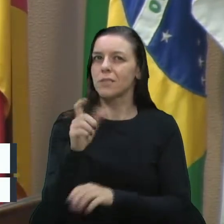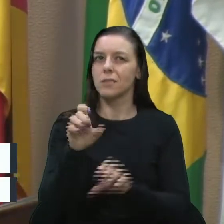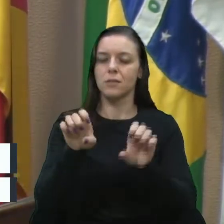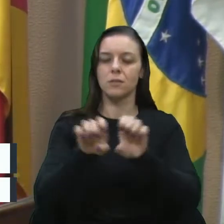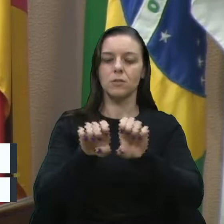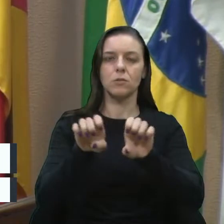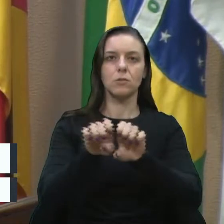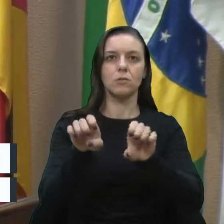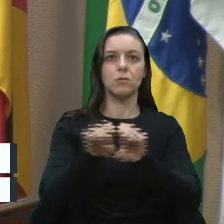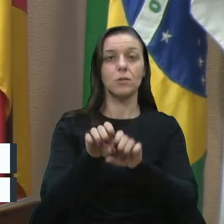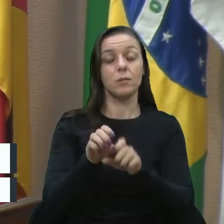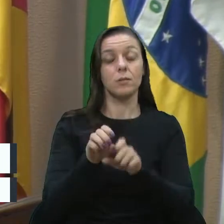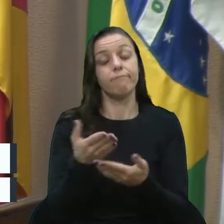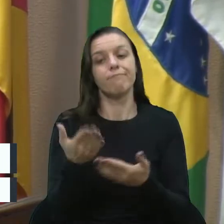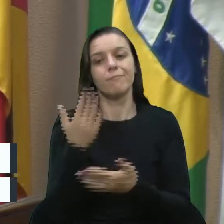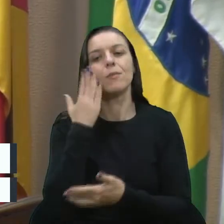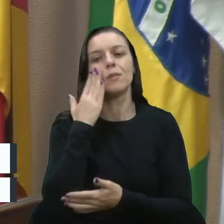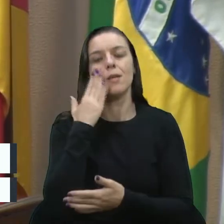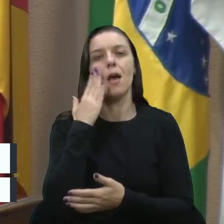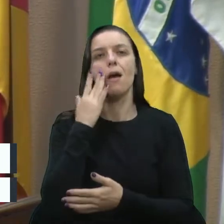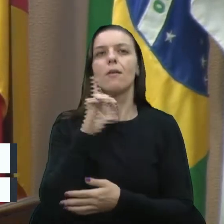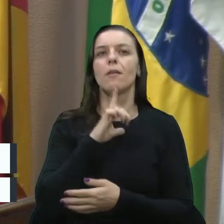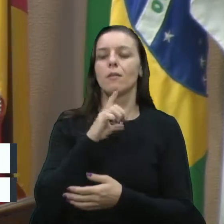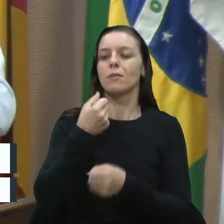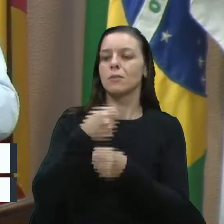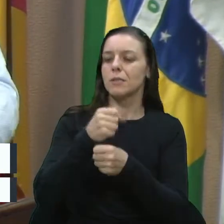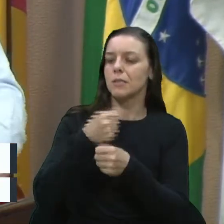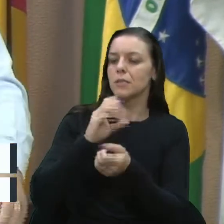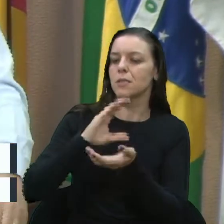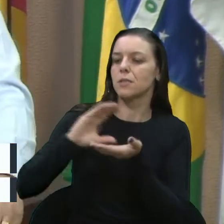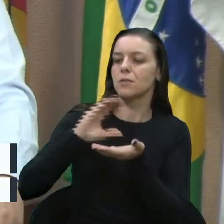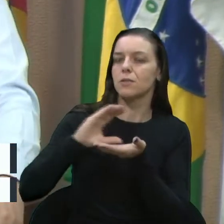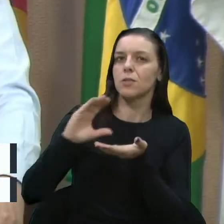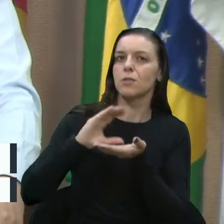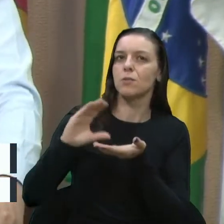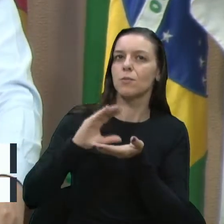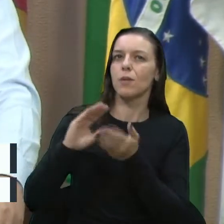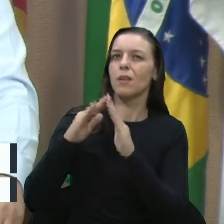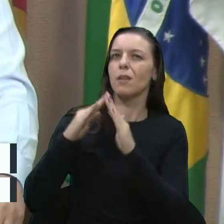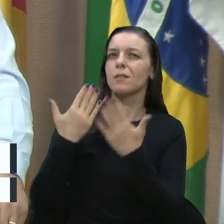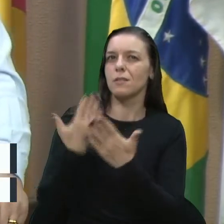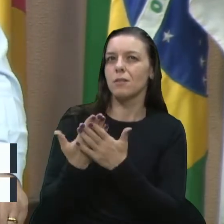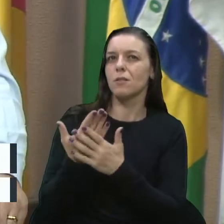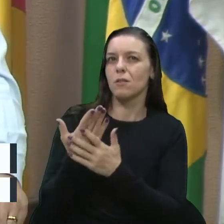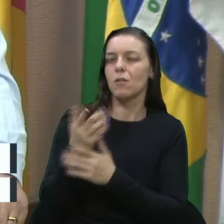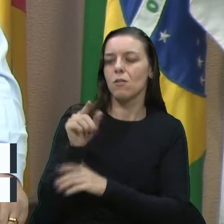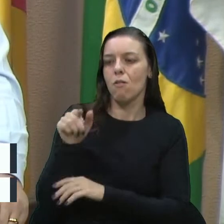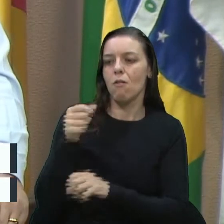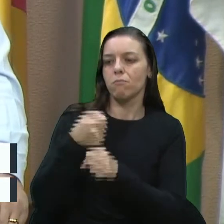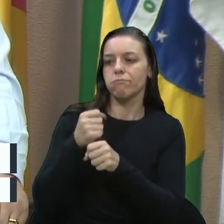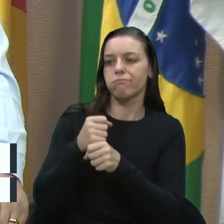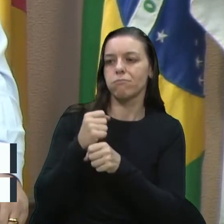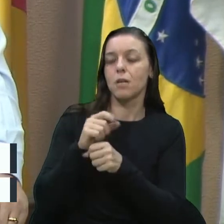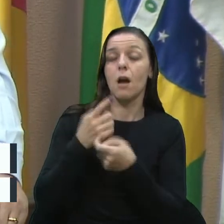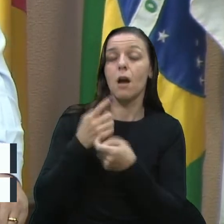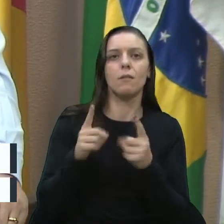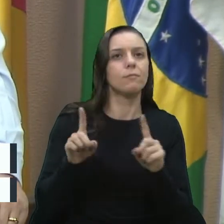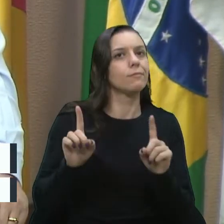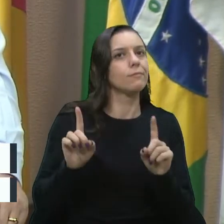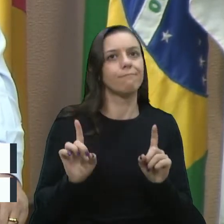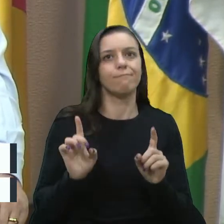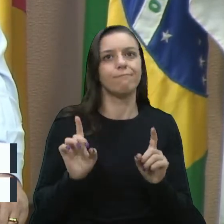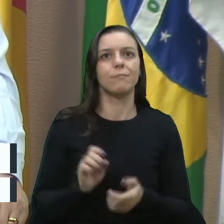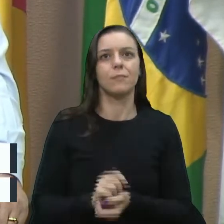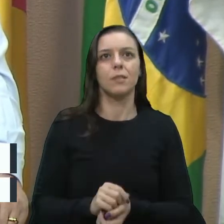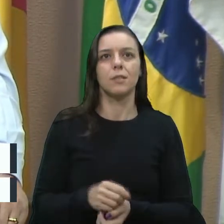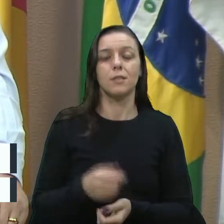saiba que está sendo feito investimentos em muitas questões nesse sentido, mas